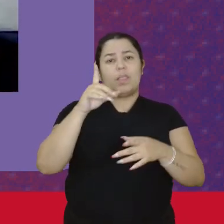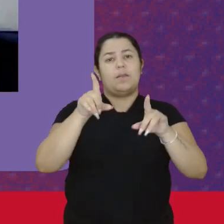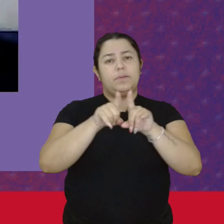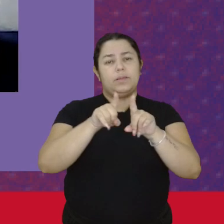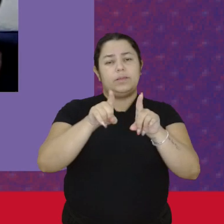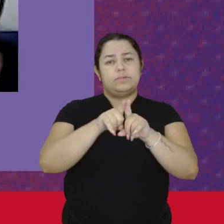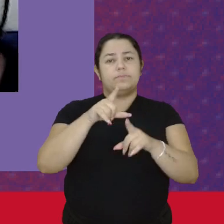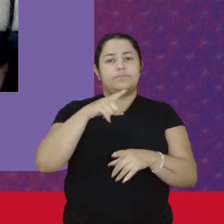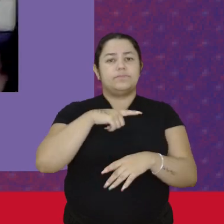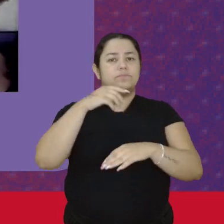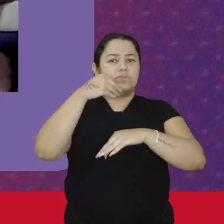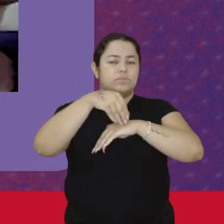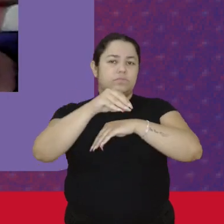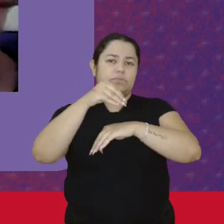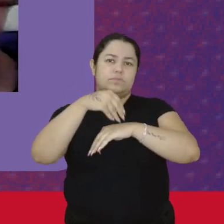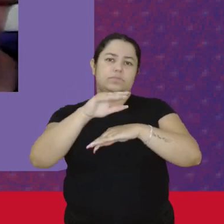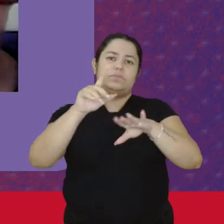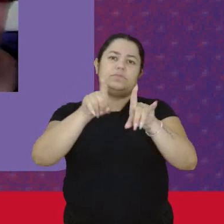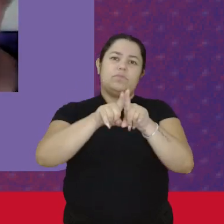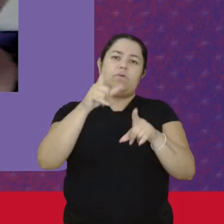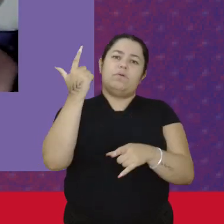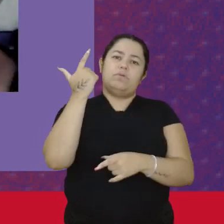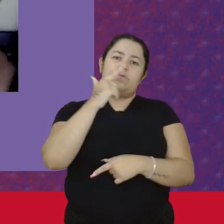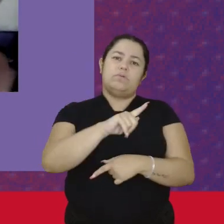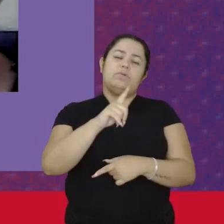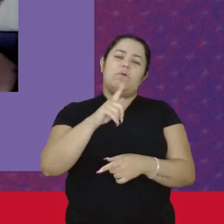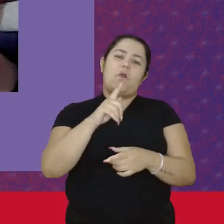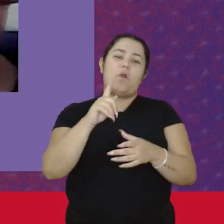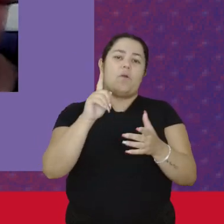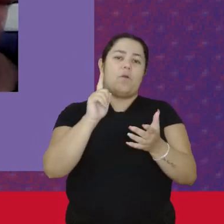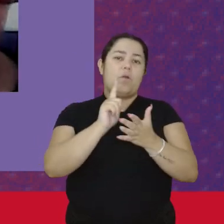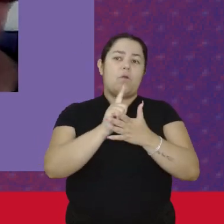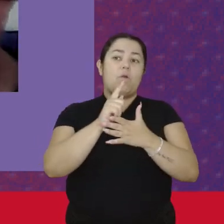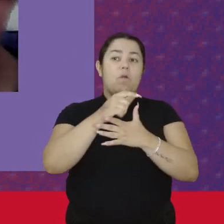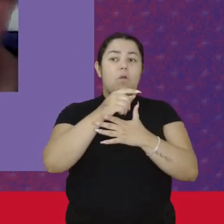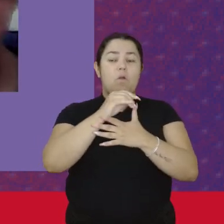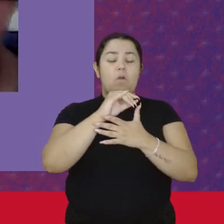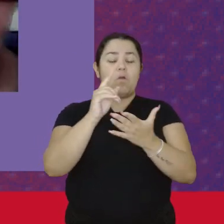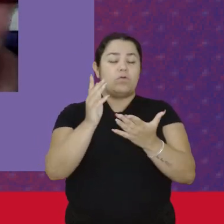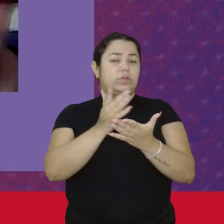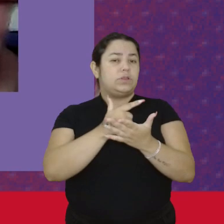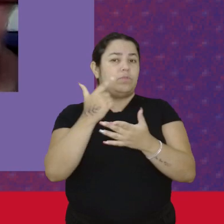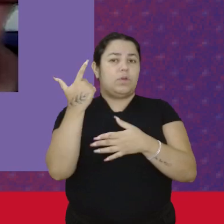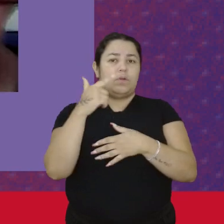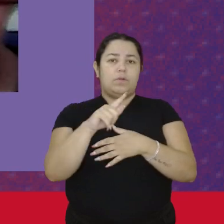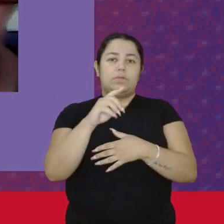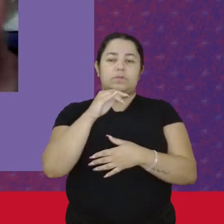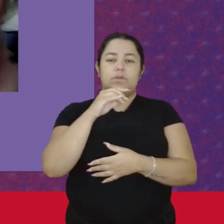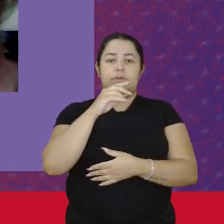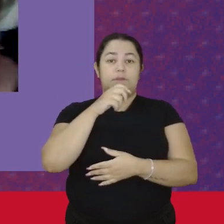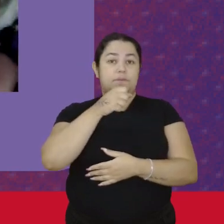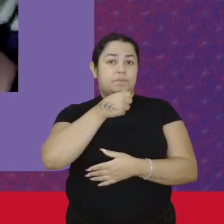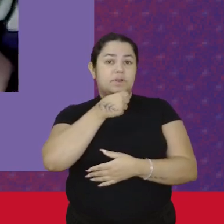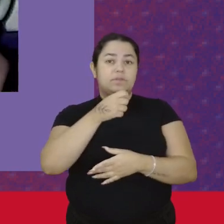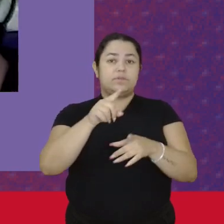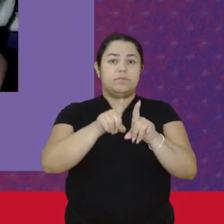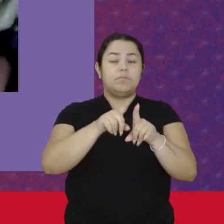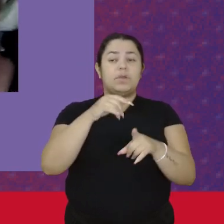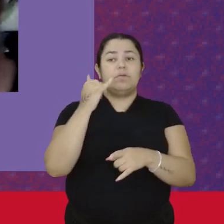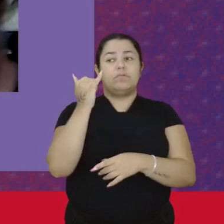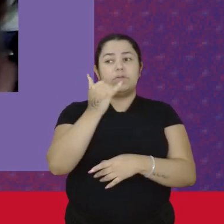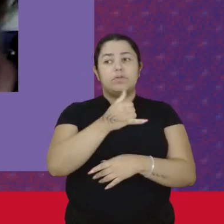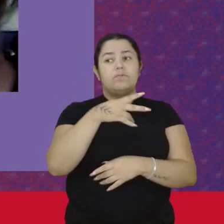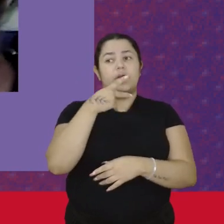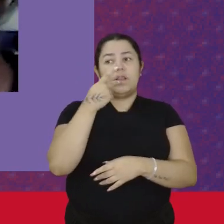que publicar e fazer um outro jornal, né, fazer uma outra imprensa. E eu queria dizer que